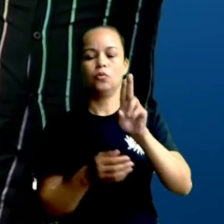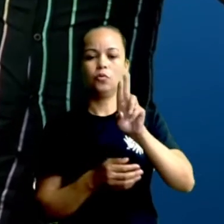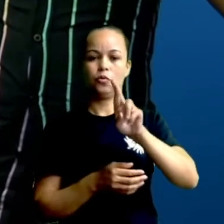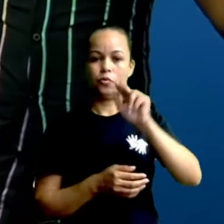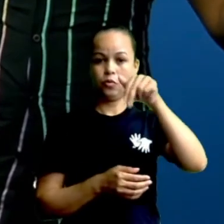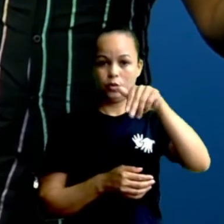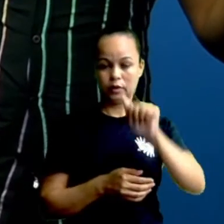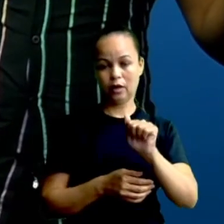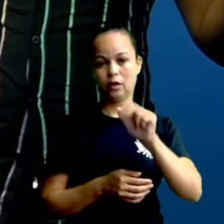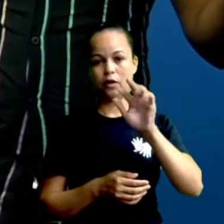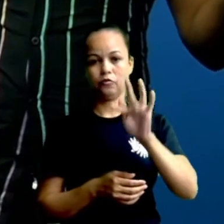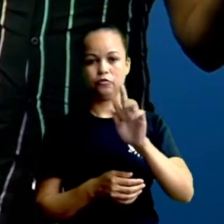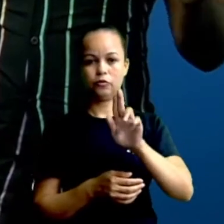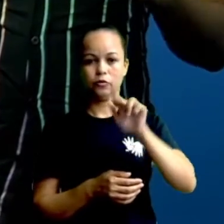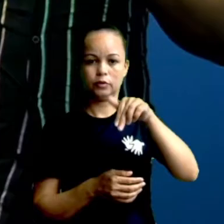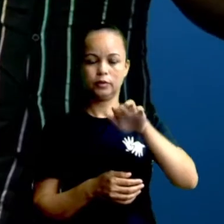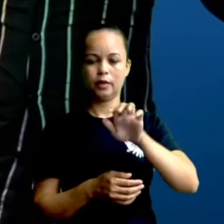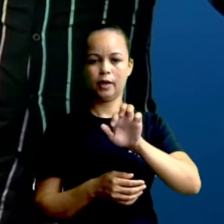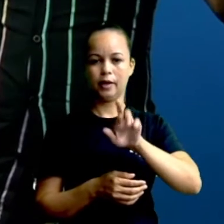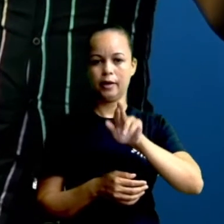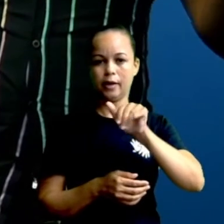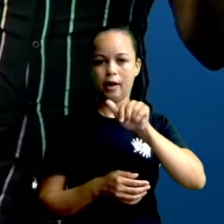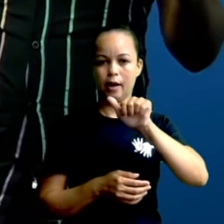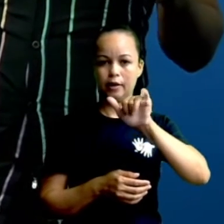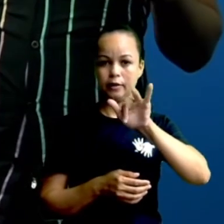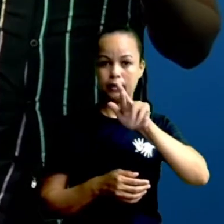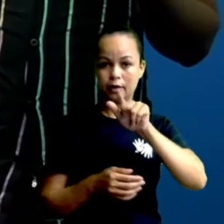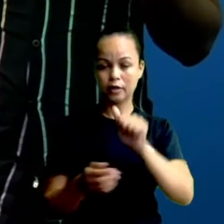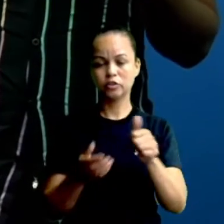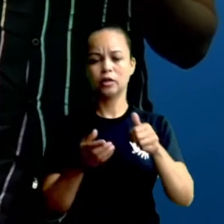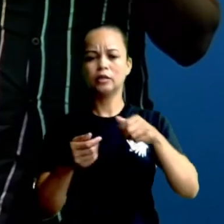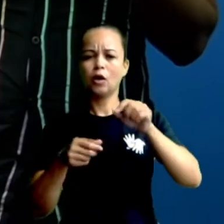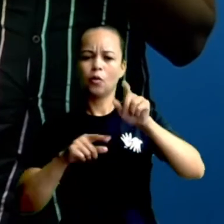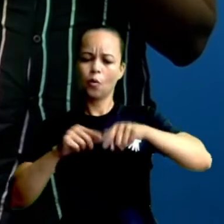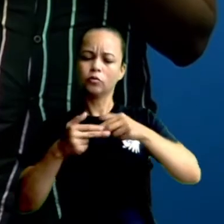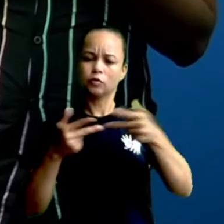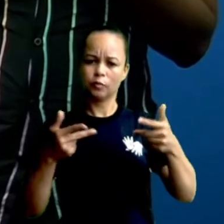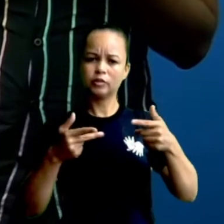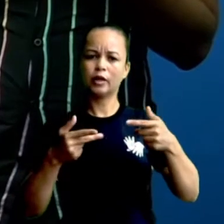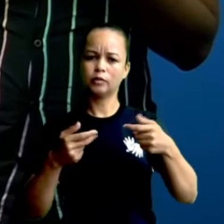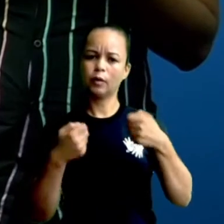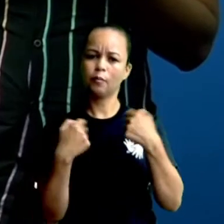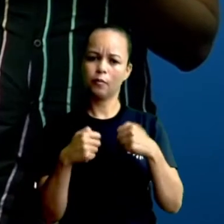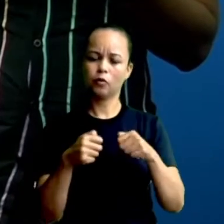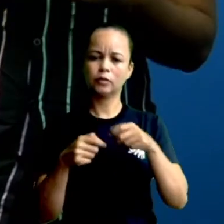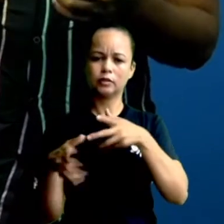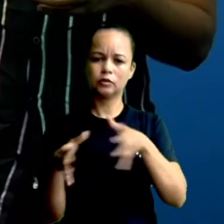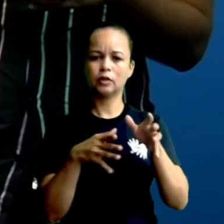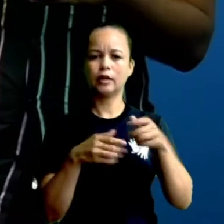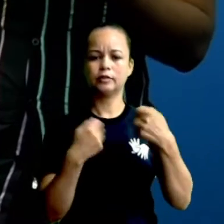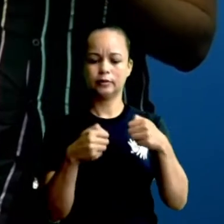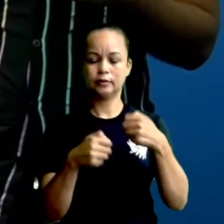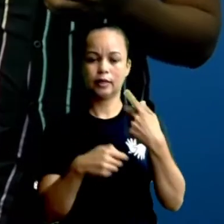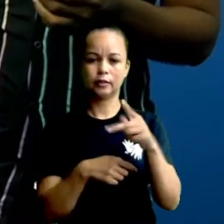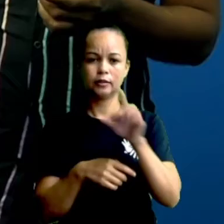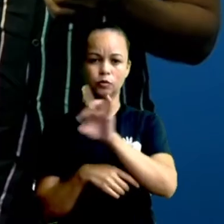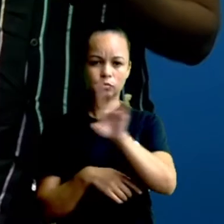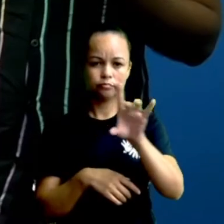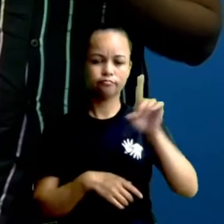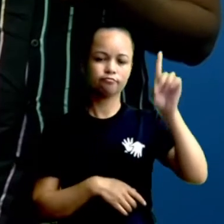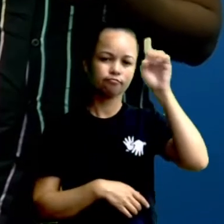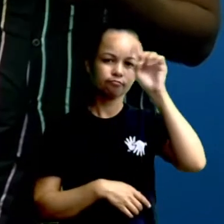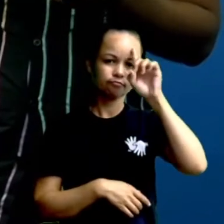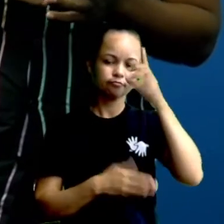todos essas indumentárias, esses objetos, para poder suprir as necessidades do dia a dia deles.